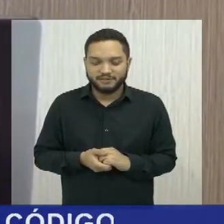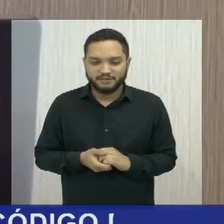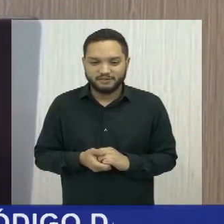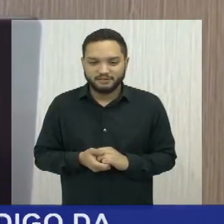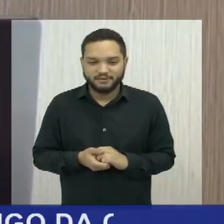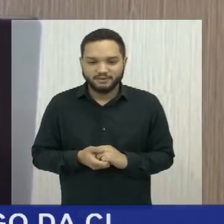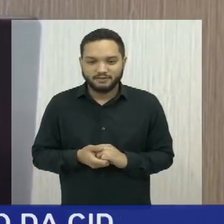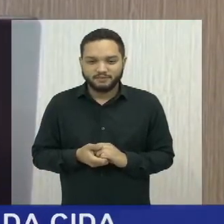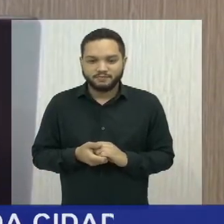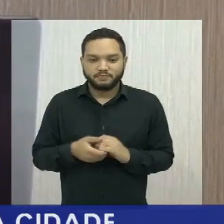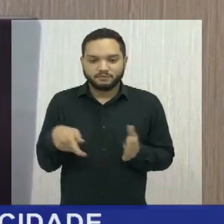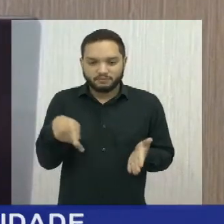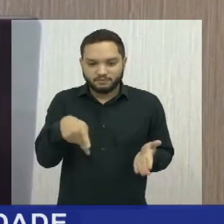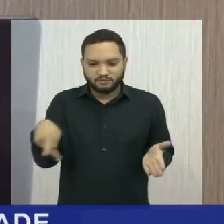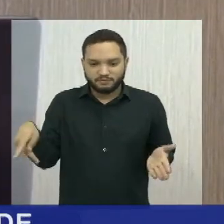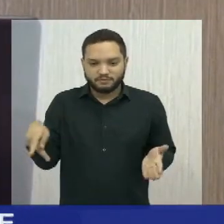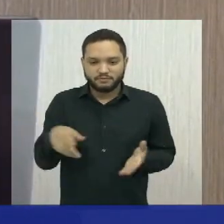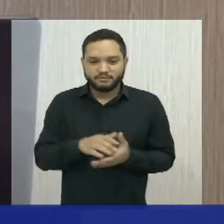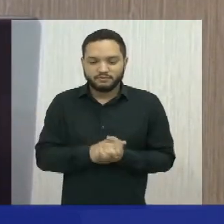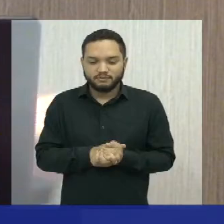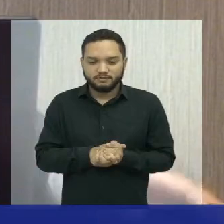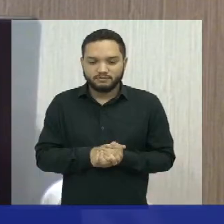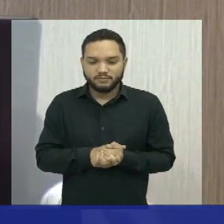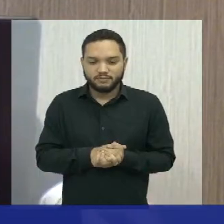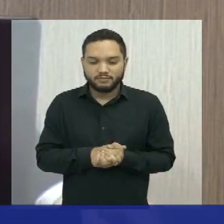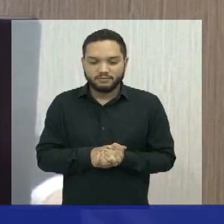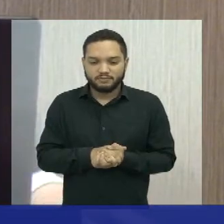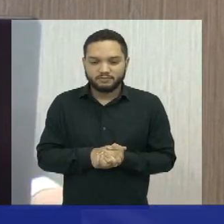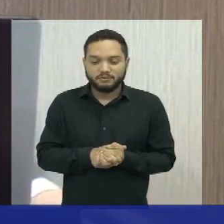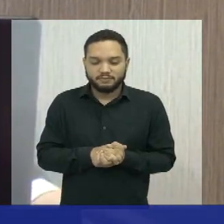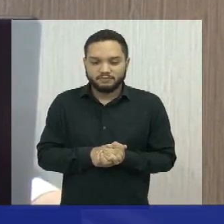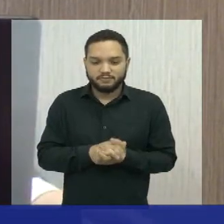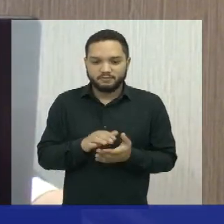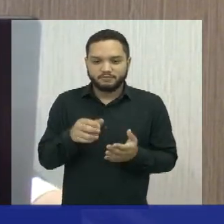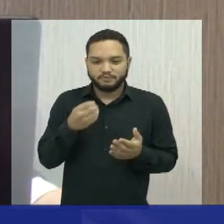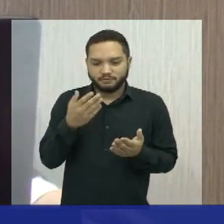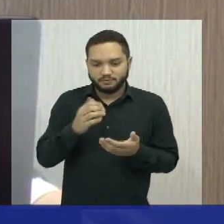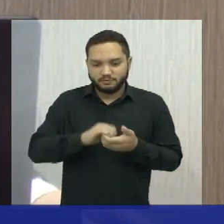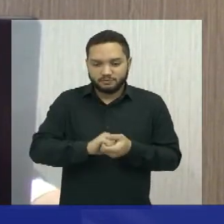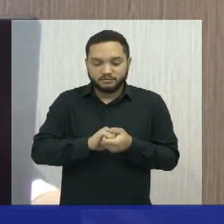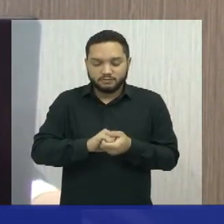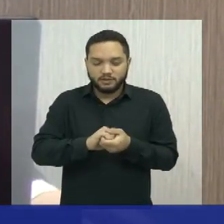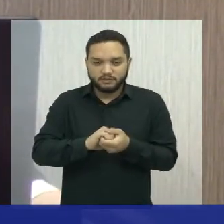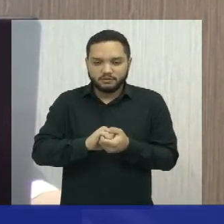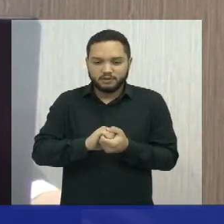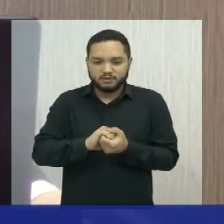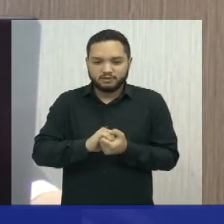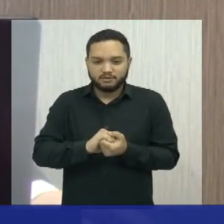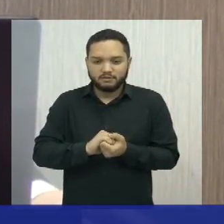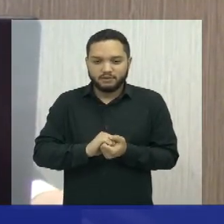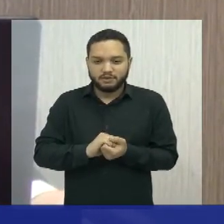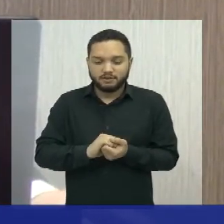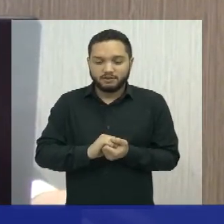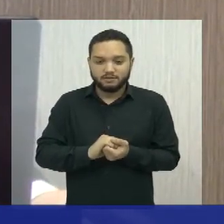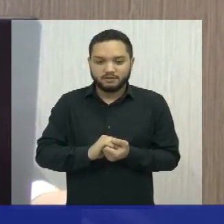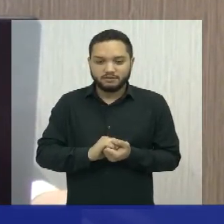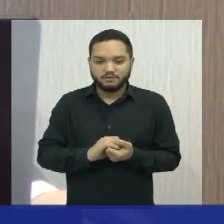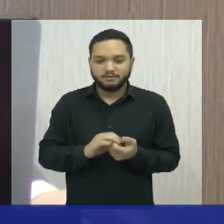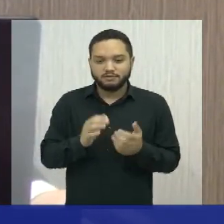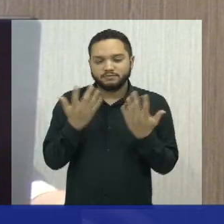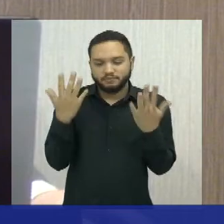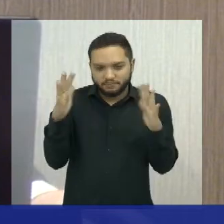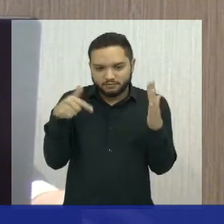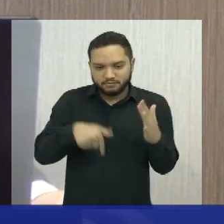Senhor presidente, nosso cordial bom dia. Saúdo Vossa Excelência, mais uma vez parabenizo pela